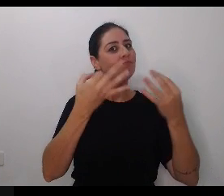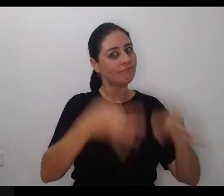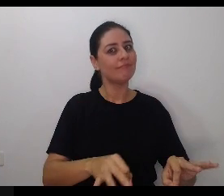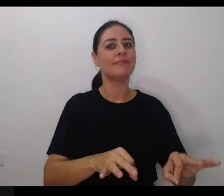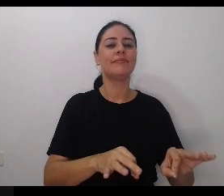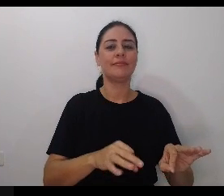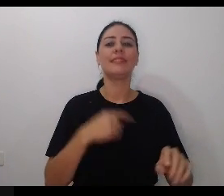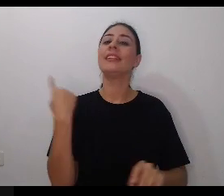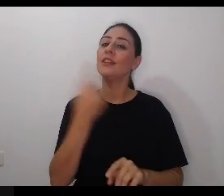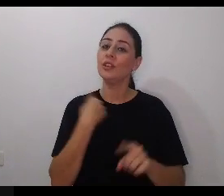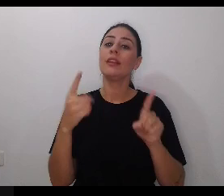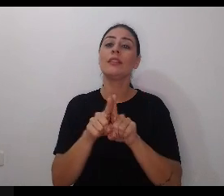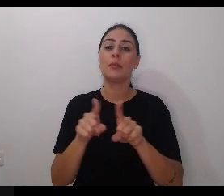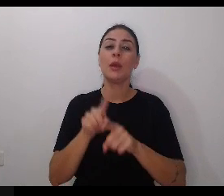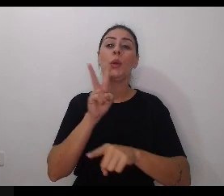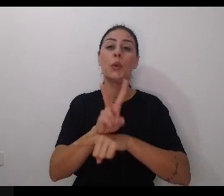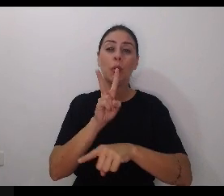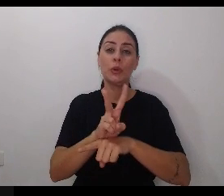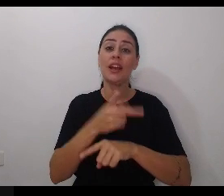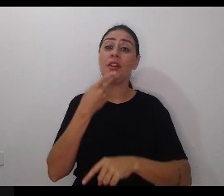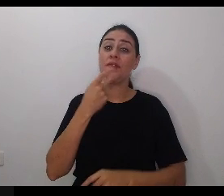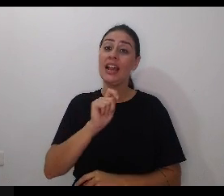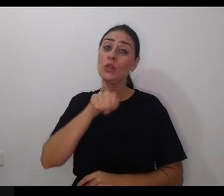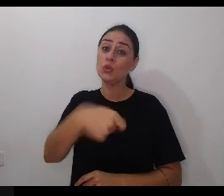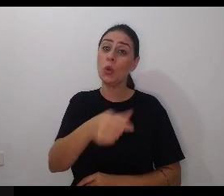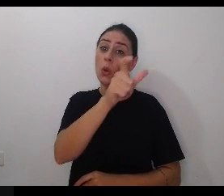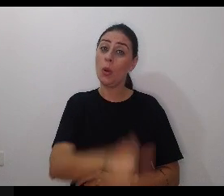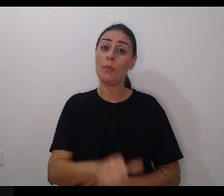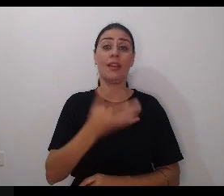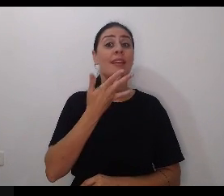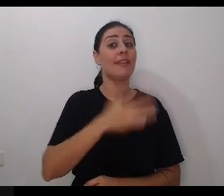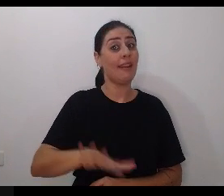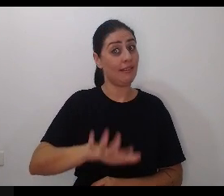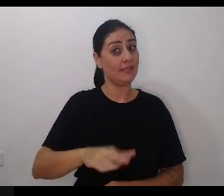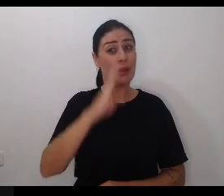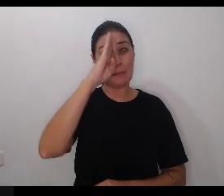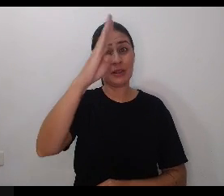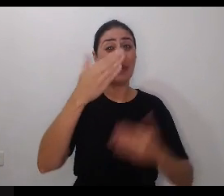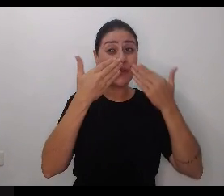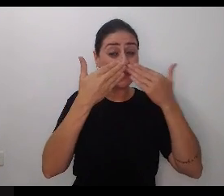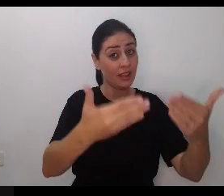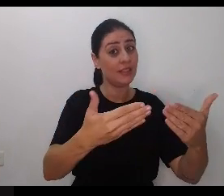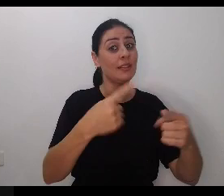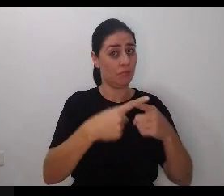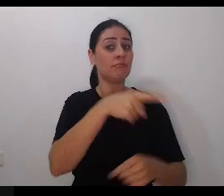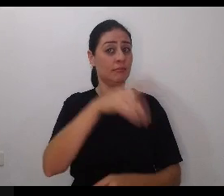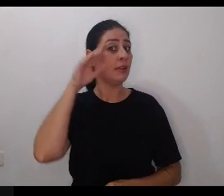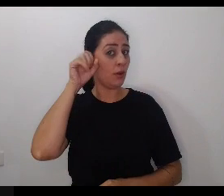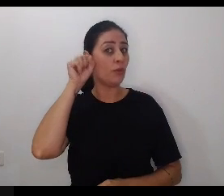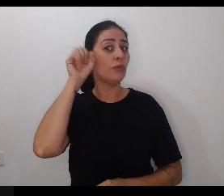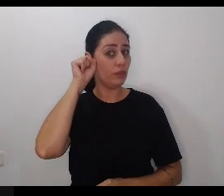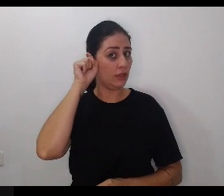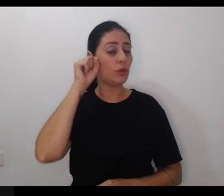importante reconhecer o contrário, né? Dar atenção para os comportamentos que estão positivos, que estão bons, que estão indo bem,